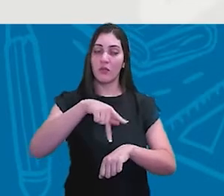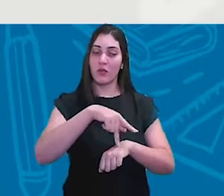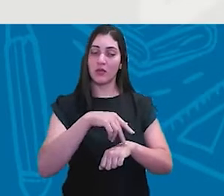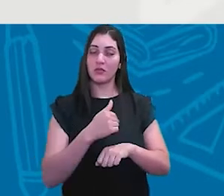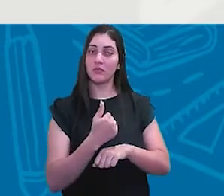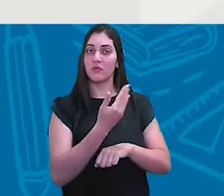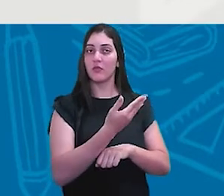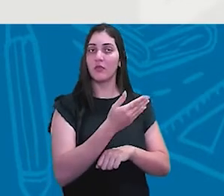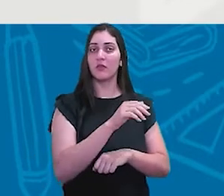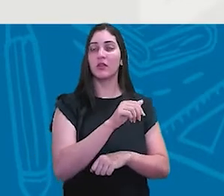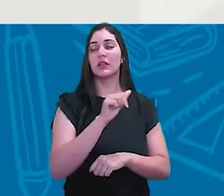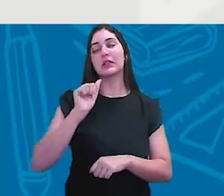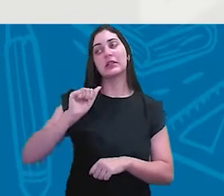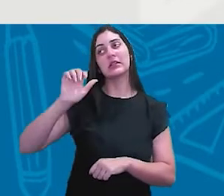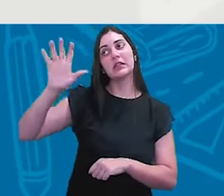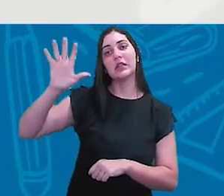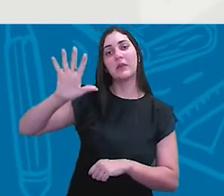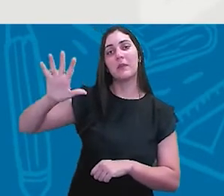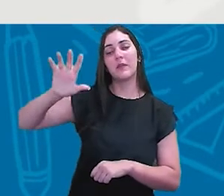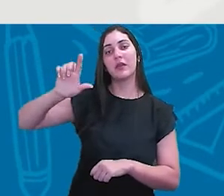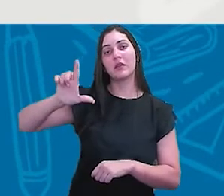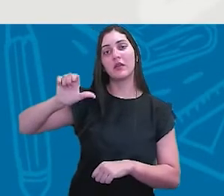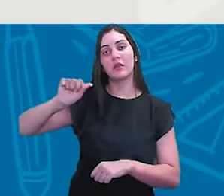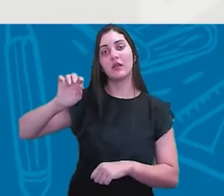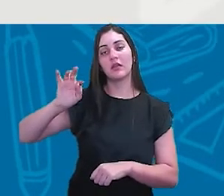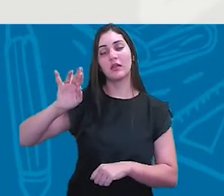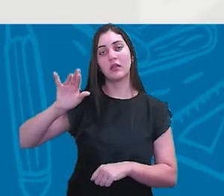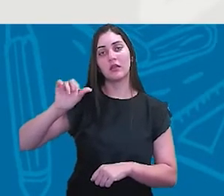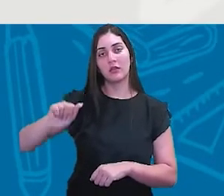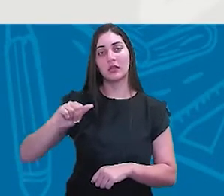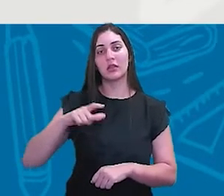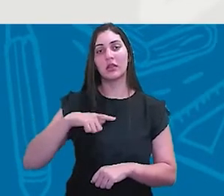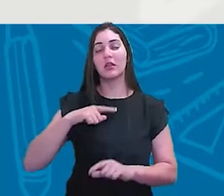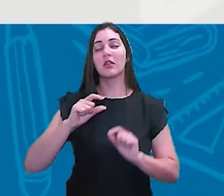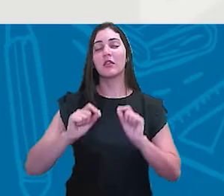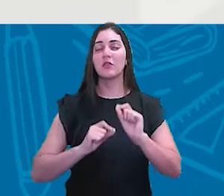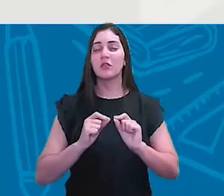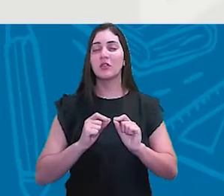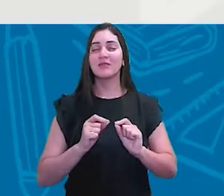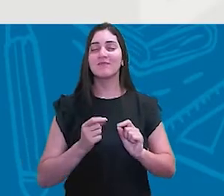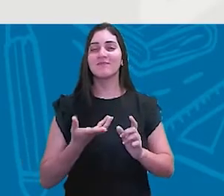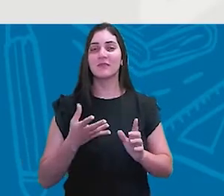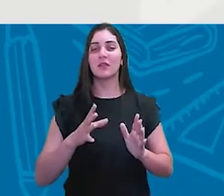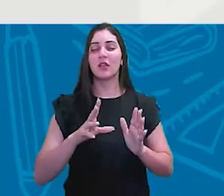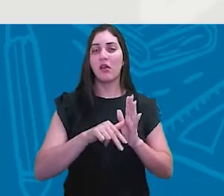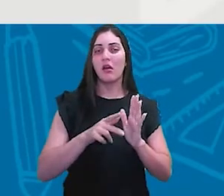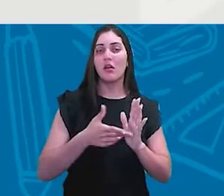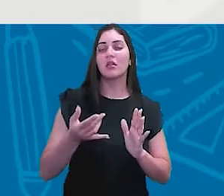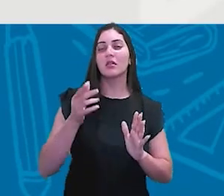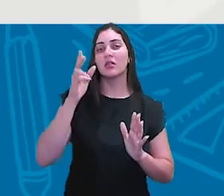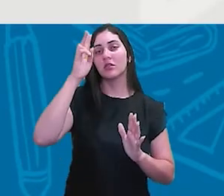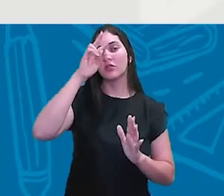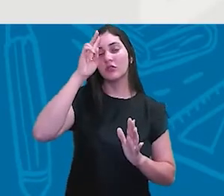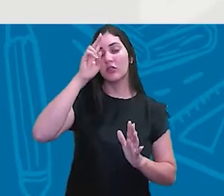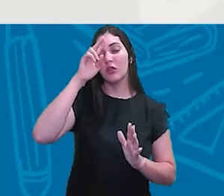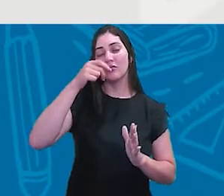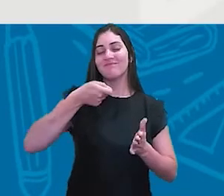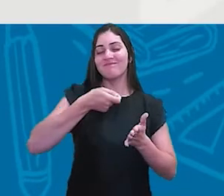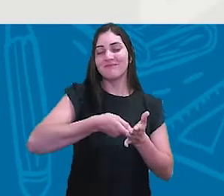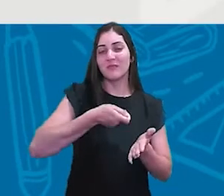que sofreram a colônia de exploração histórica, né, são países que